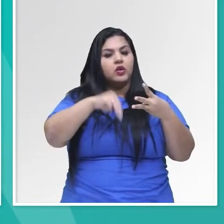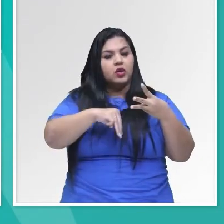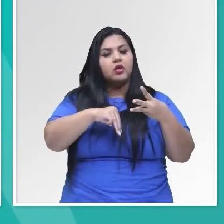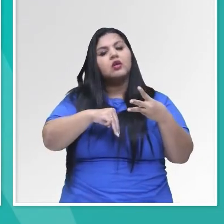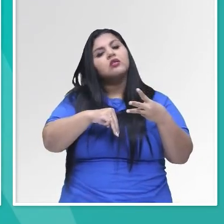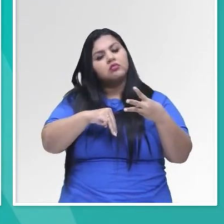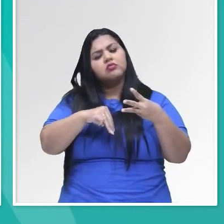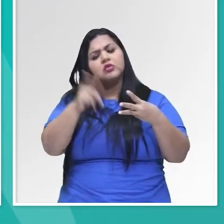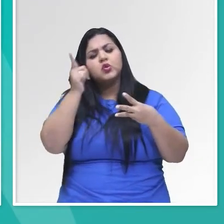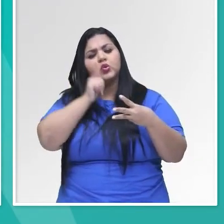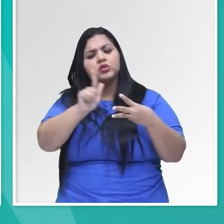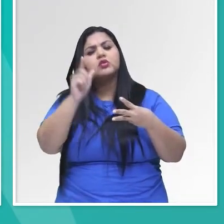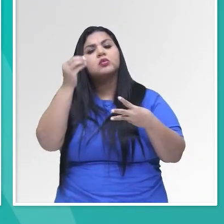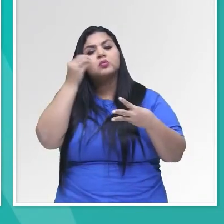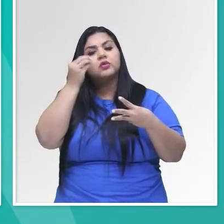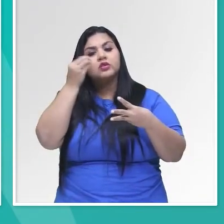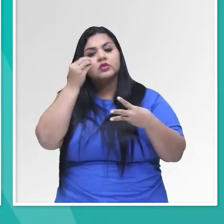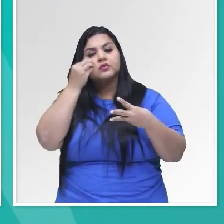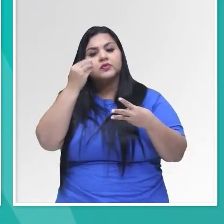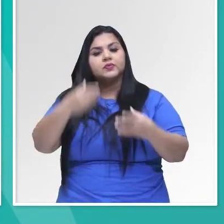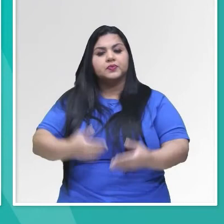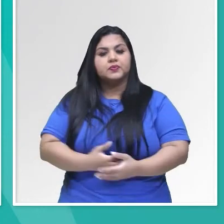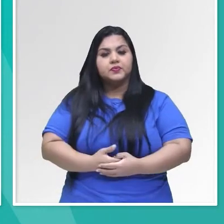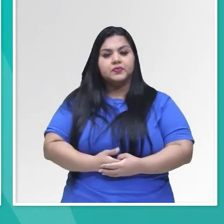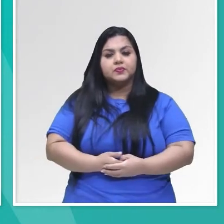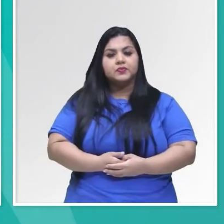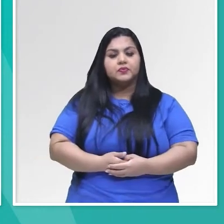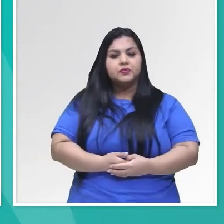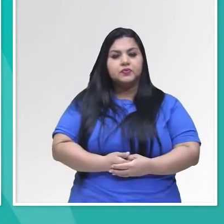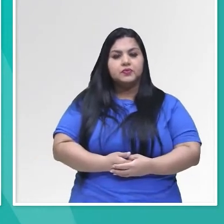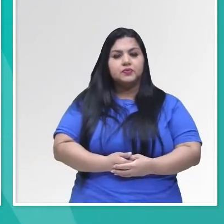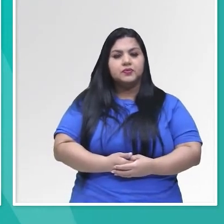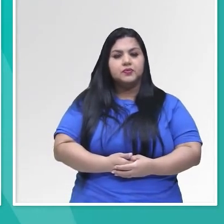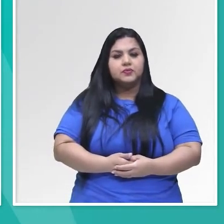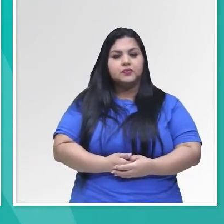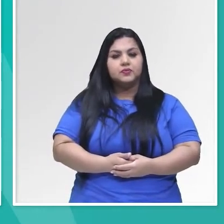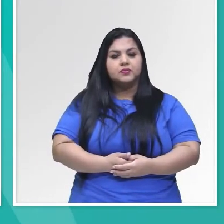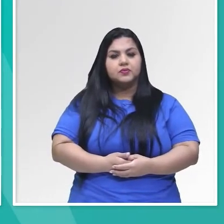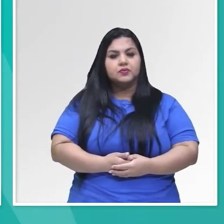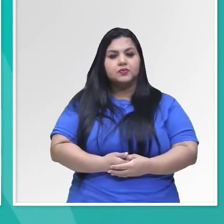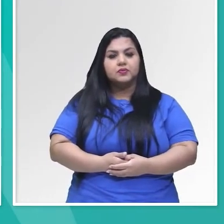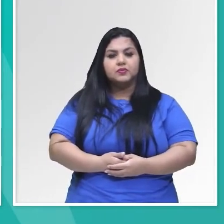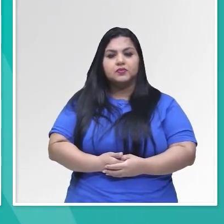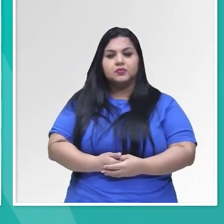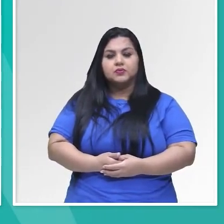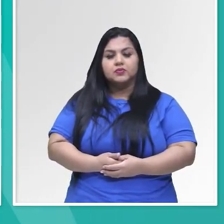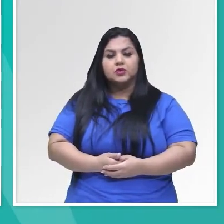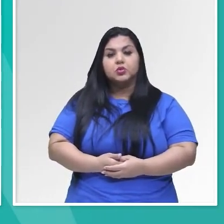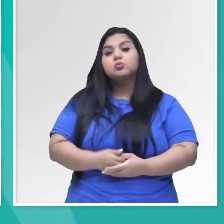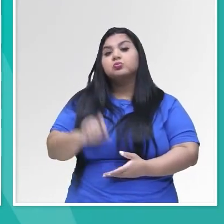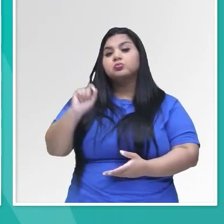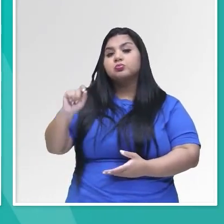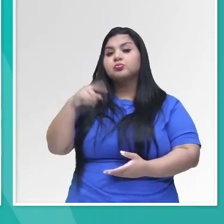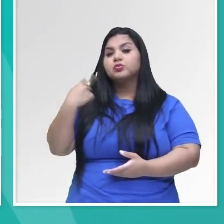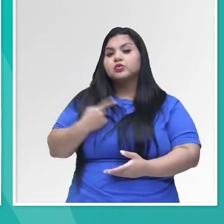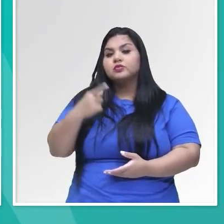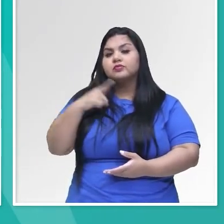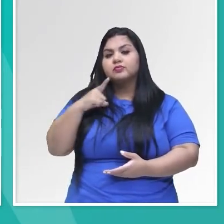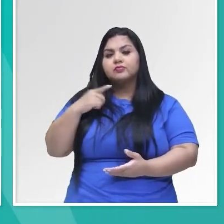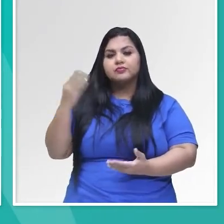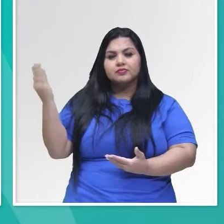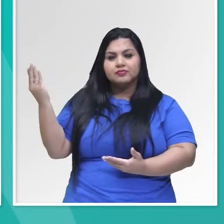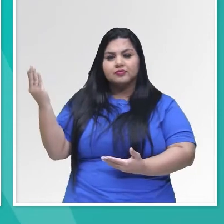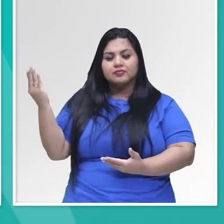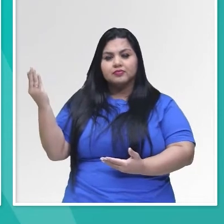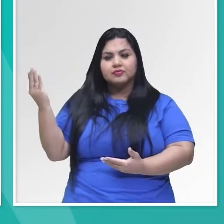você vai conseguir observar a transitividade. Vamos avançando então? Observa. Olha o que nós temos aí.